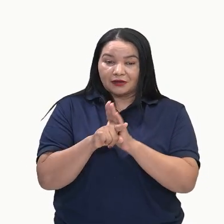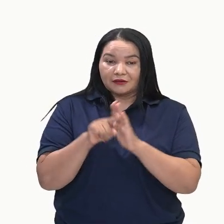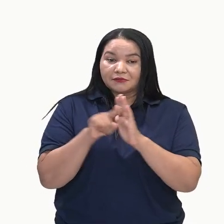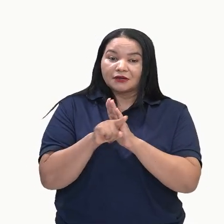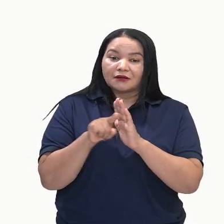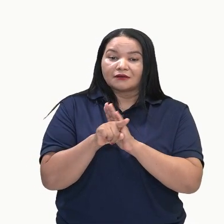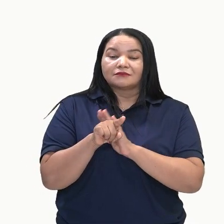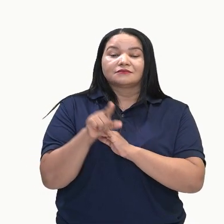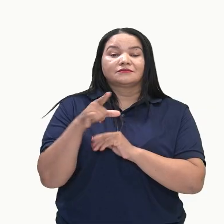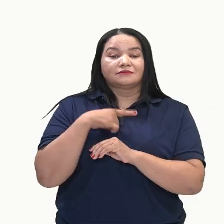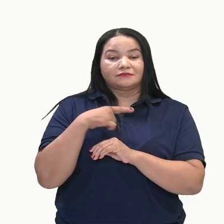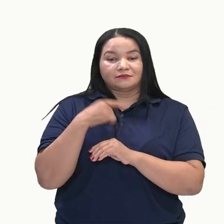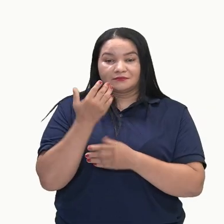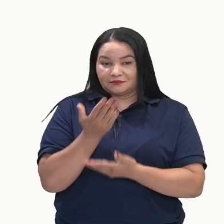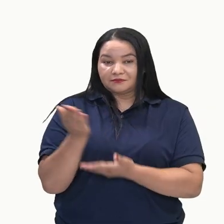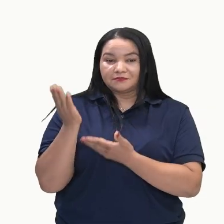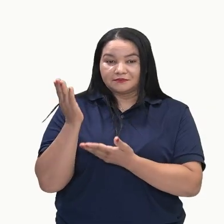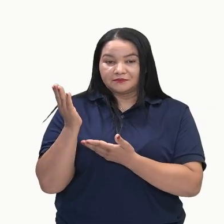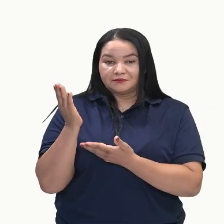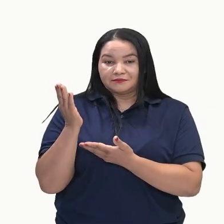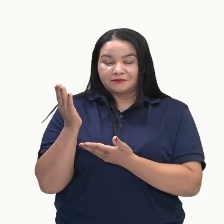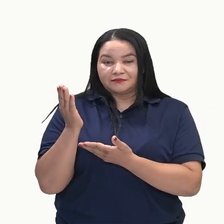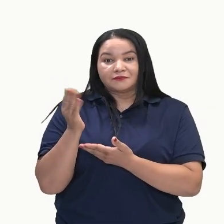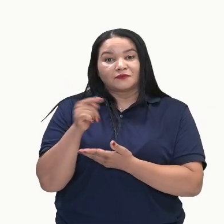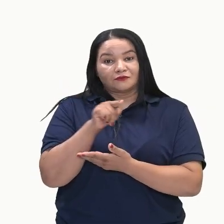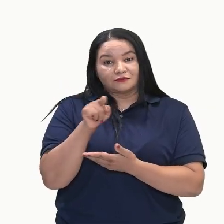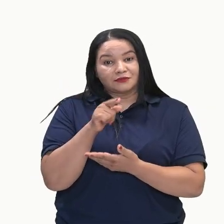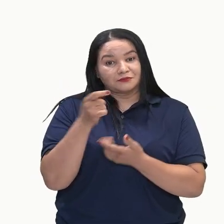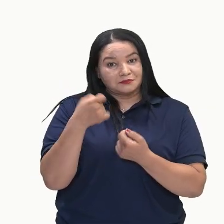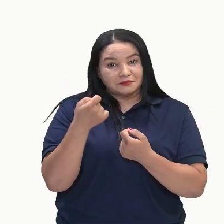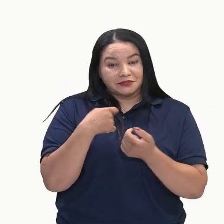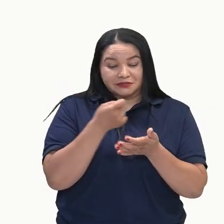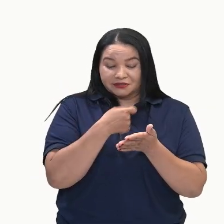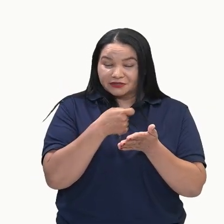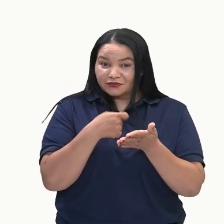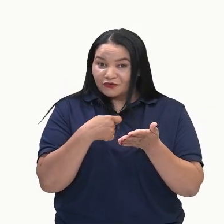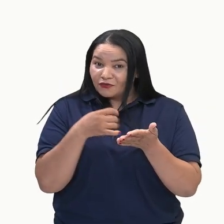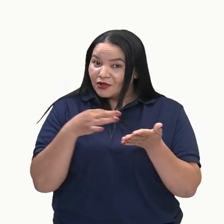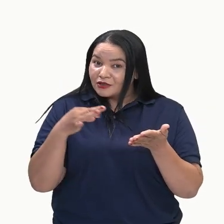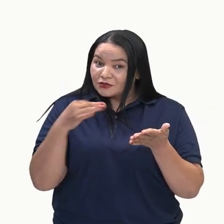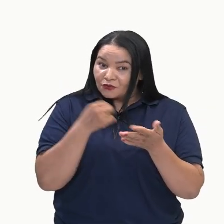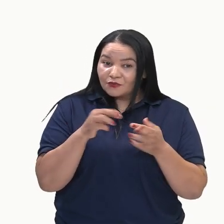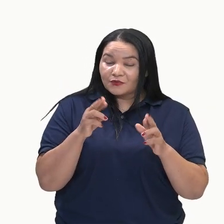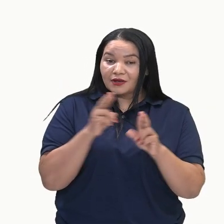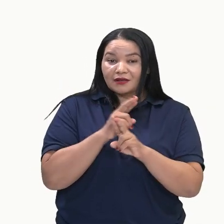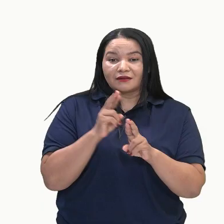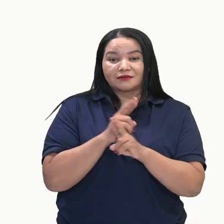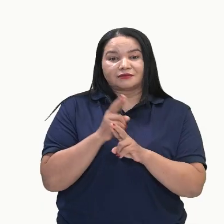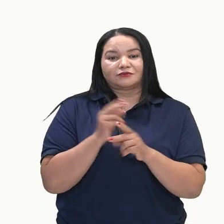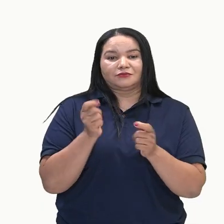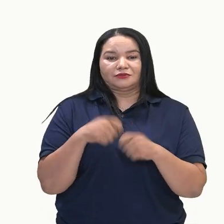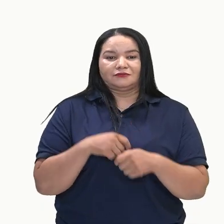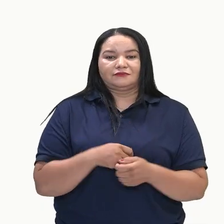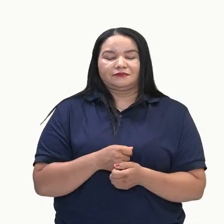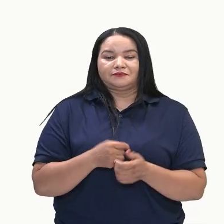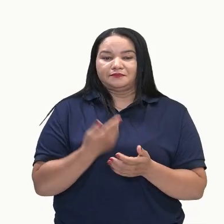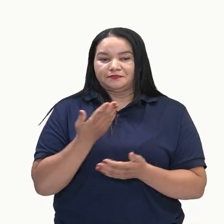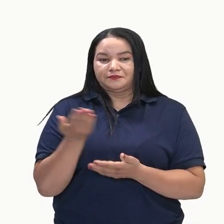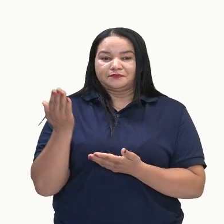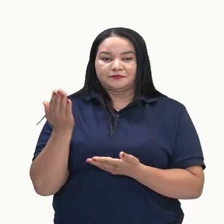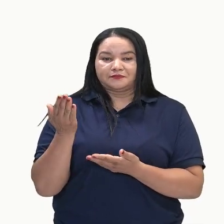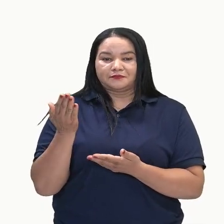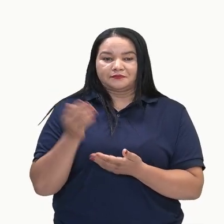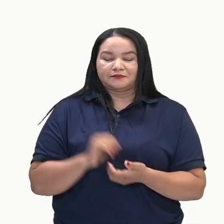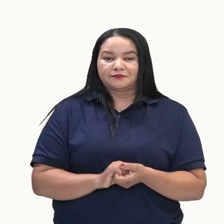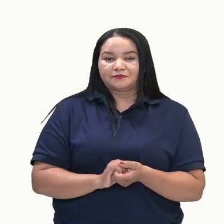justamente nesse formato. E é por isso que você precisa aí ter anotado todas as relações possíveis. E olha o que a questão nos traz.